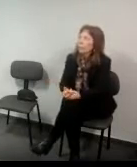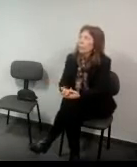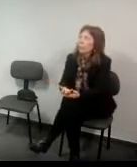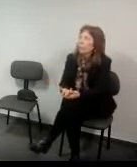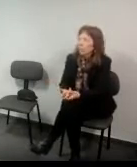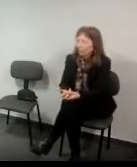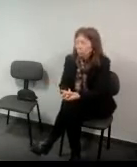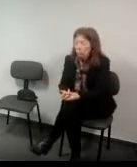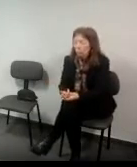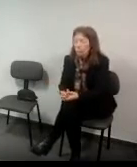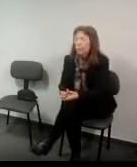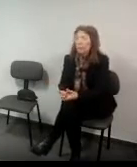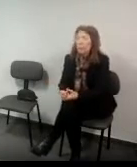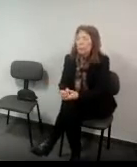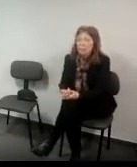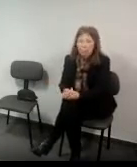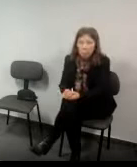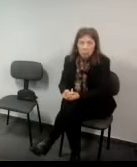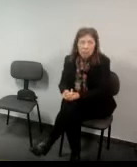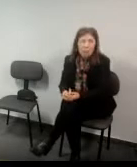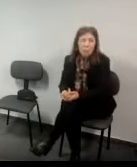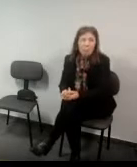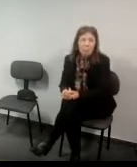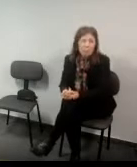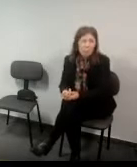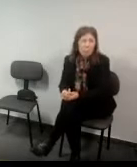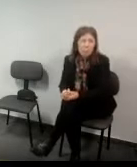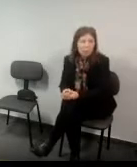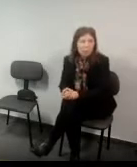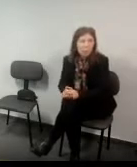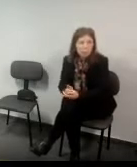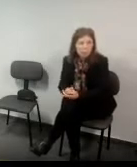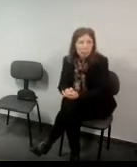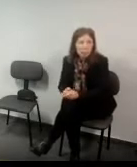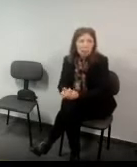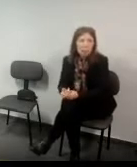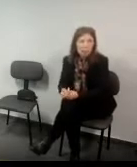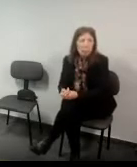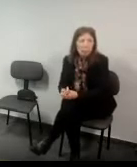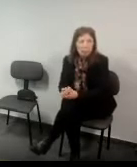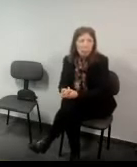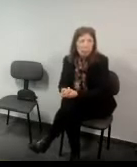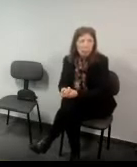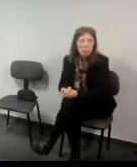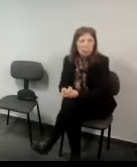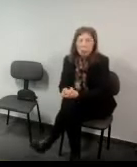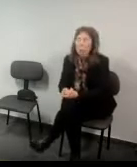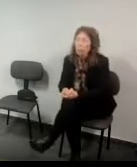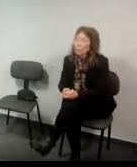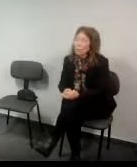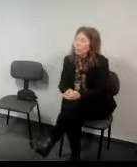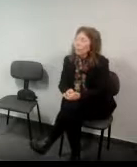Enxaqueca também, como é uma coisa crônica, muitas vezes está associada a questões espirituais, né? Então, ele dá uma nota de